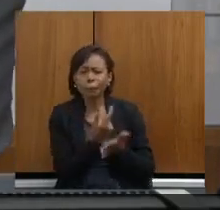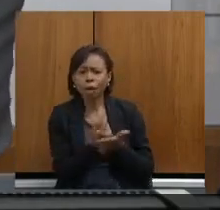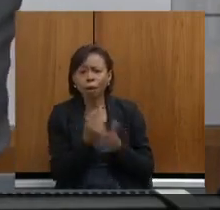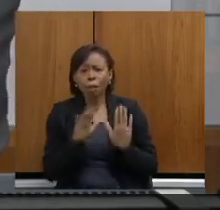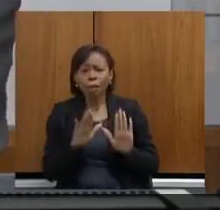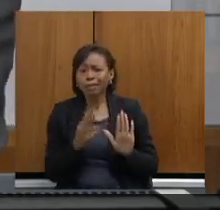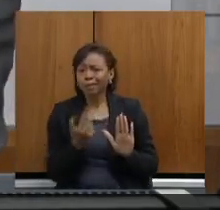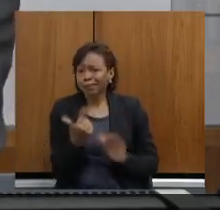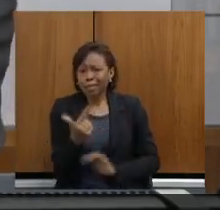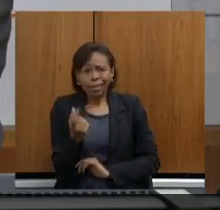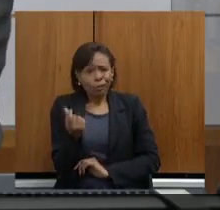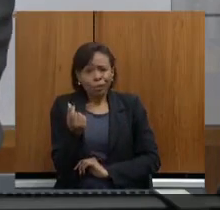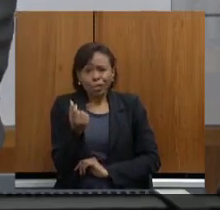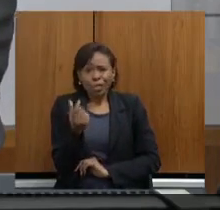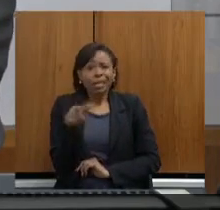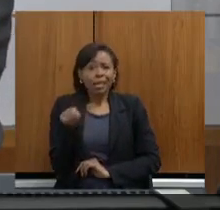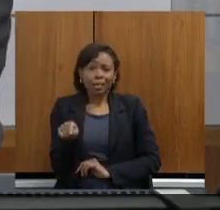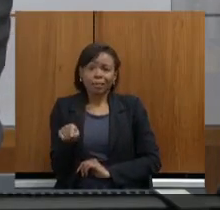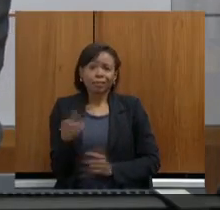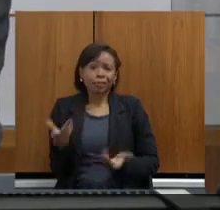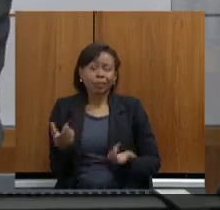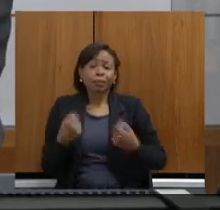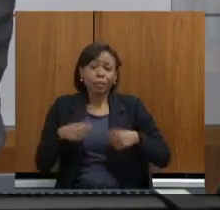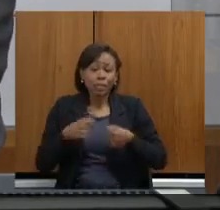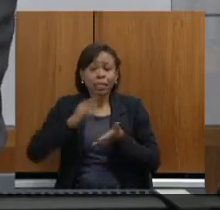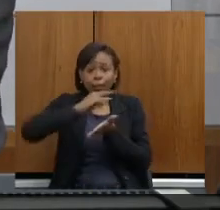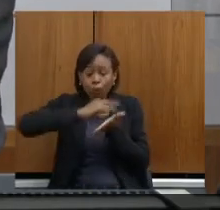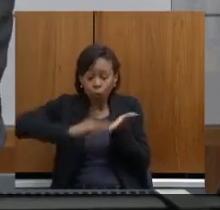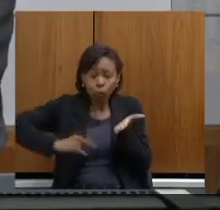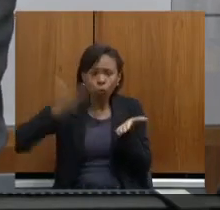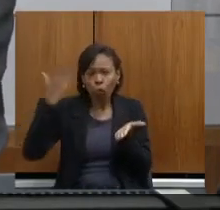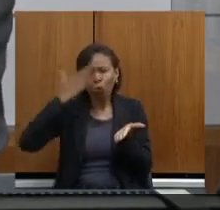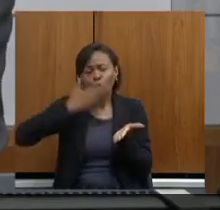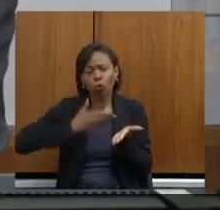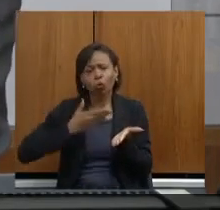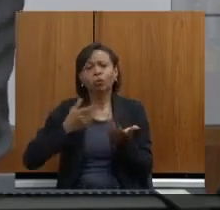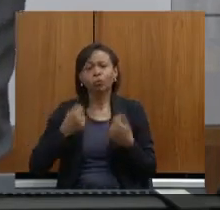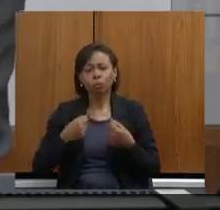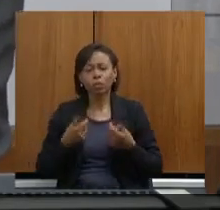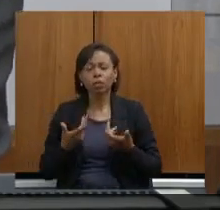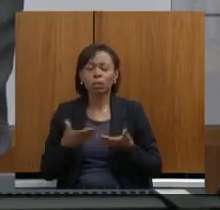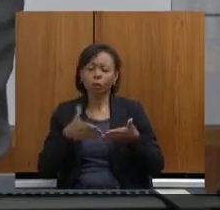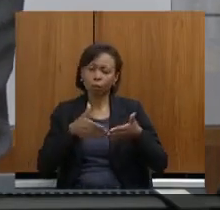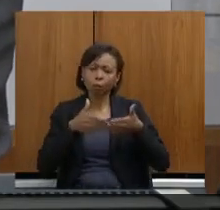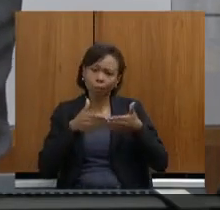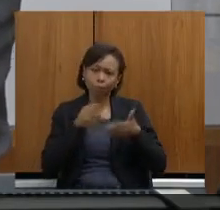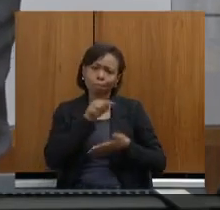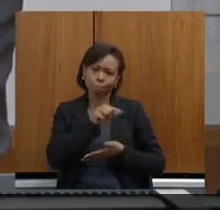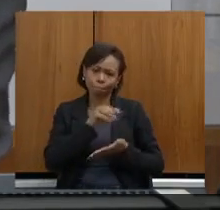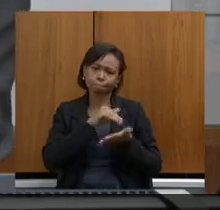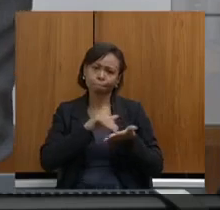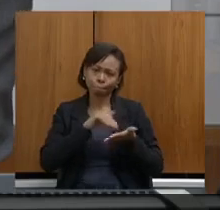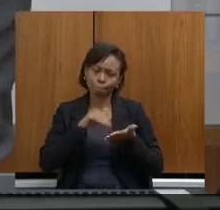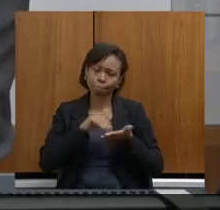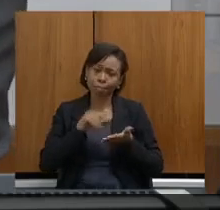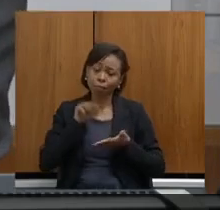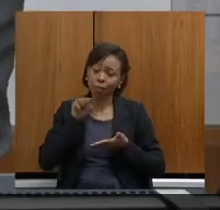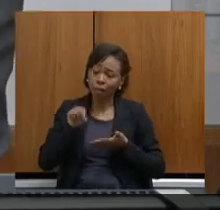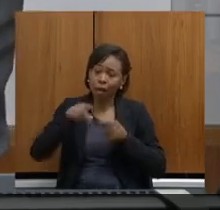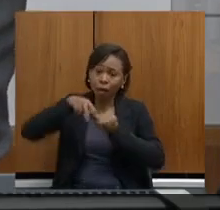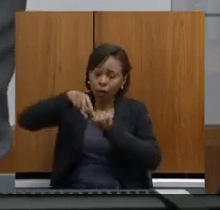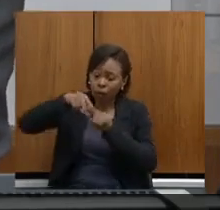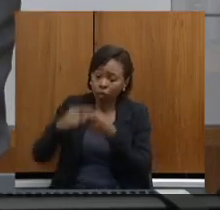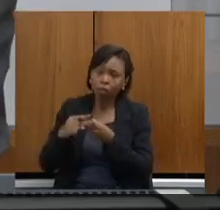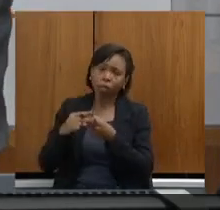ele não tem porque não tenho dinheiro ele precisa ter o acesso então eu faço uma pela senhora para que a gente possa fazer a regularização